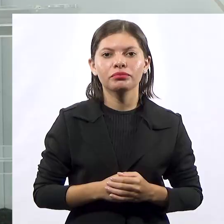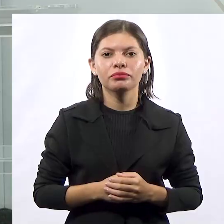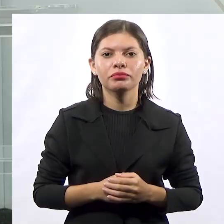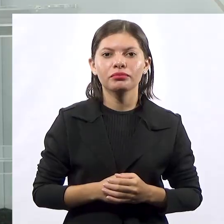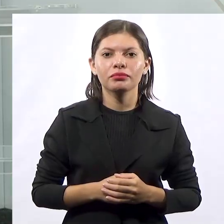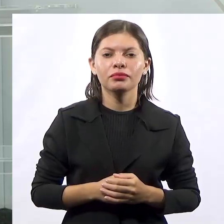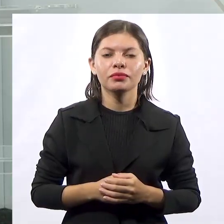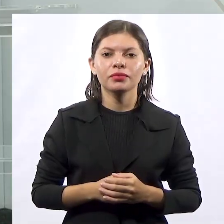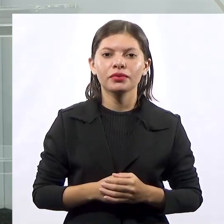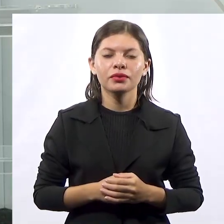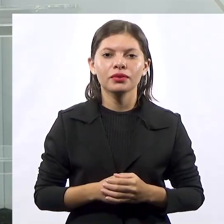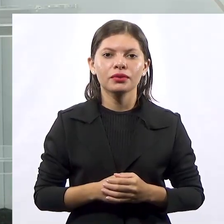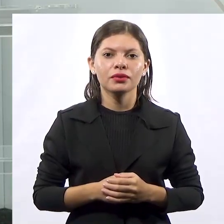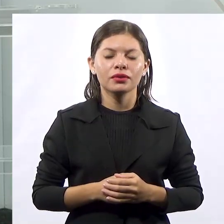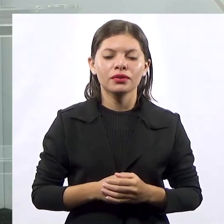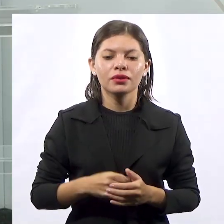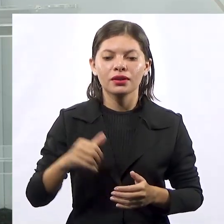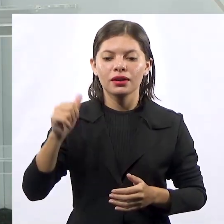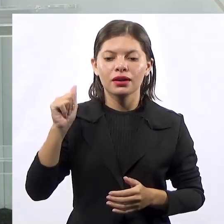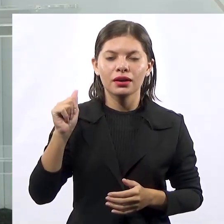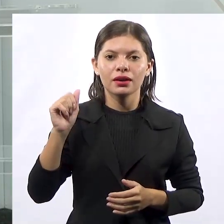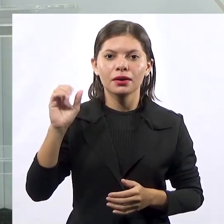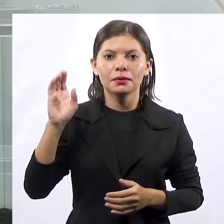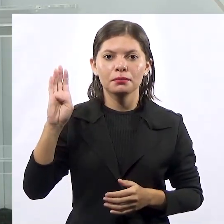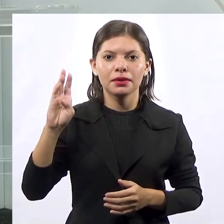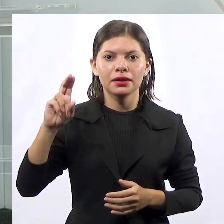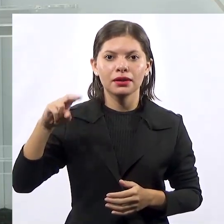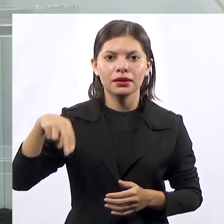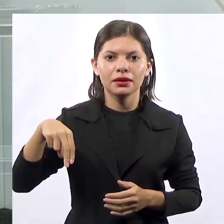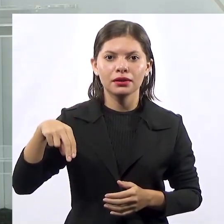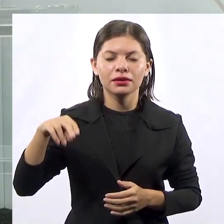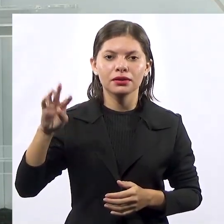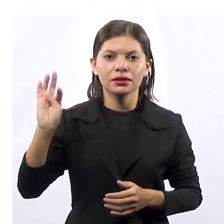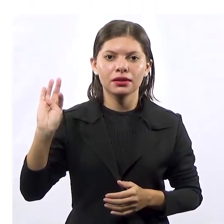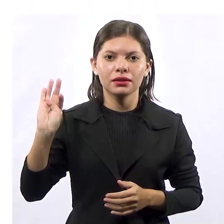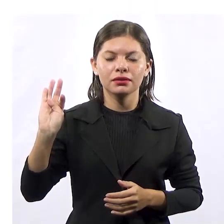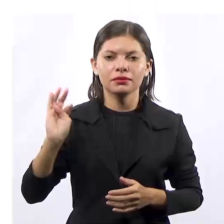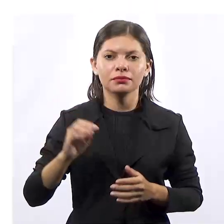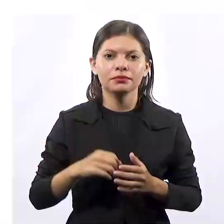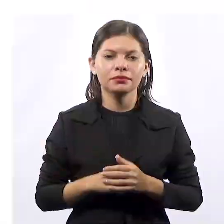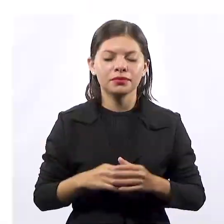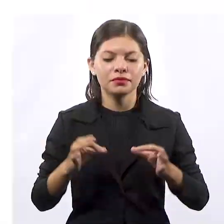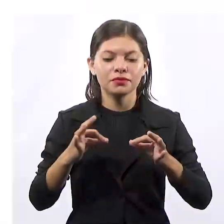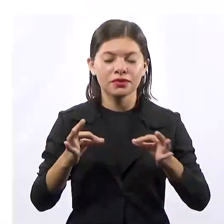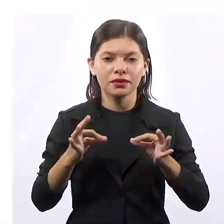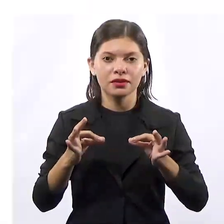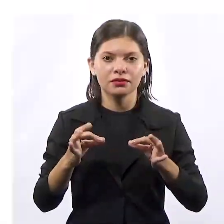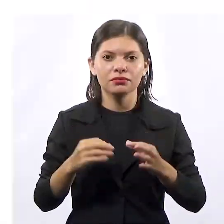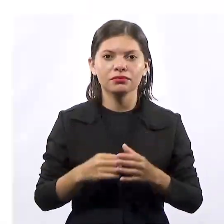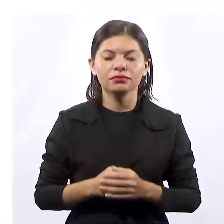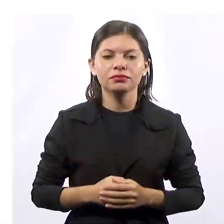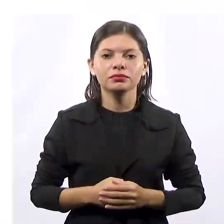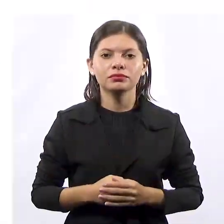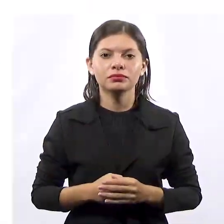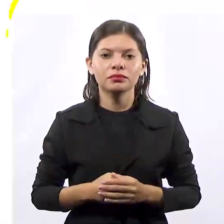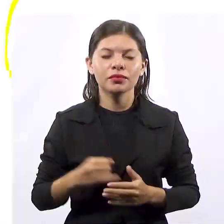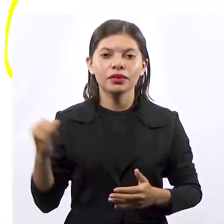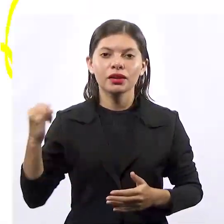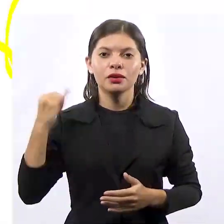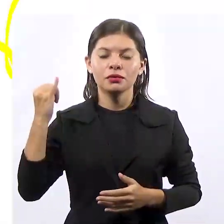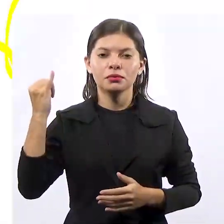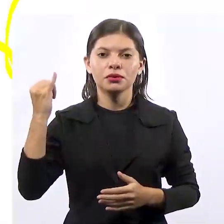como diz lá as normas da ABNT, tá certo? Terminou, veja que essa aqui é a